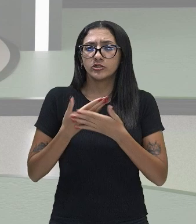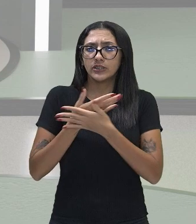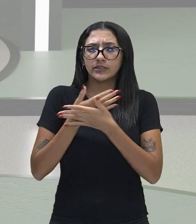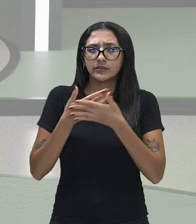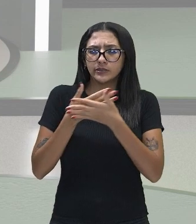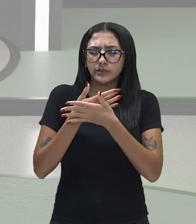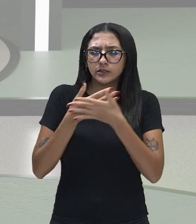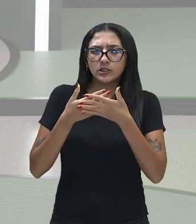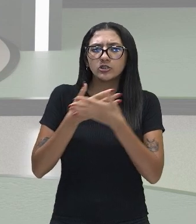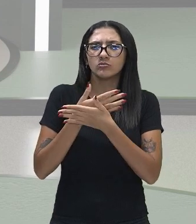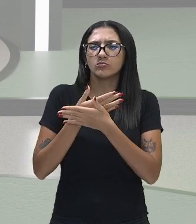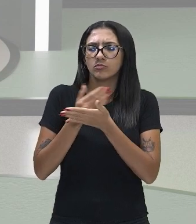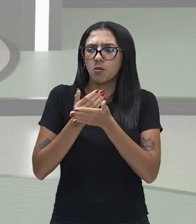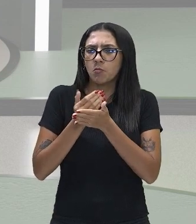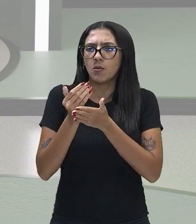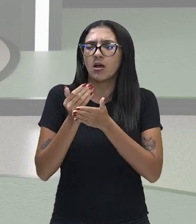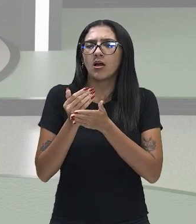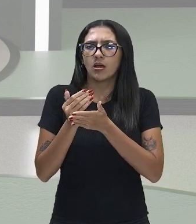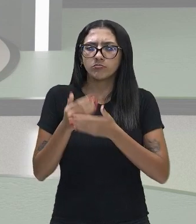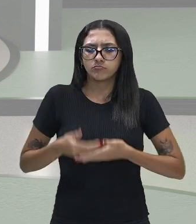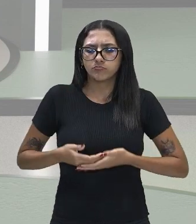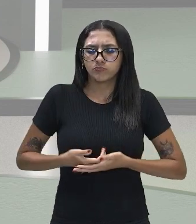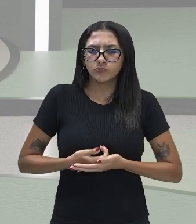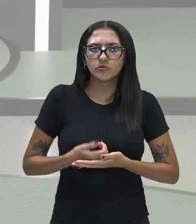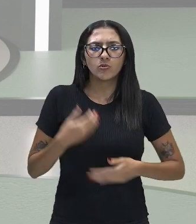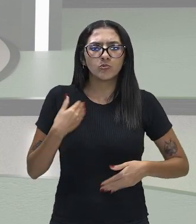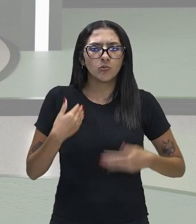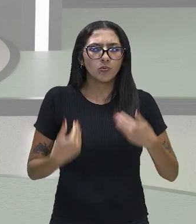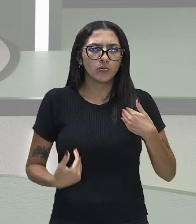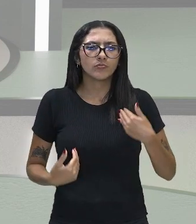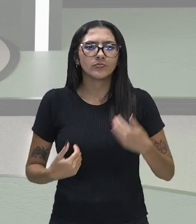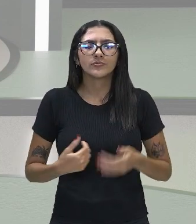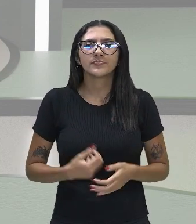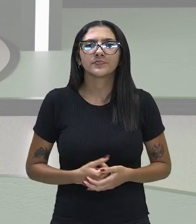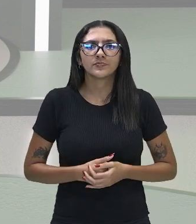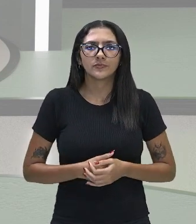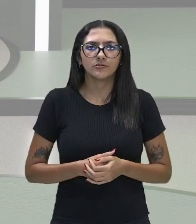né? Os tecidos que vão compor o nosso corpo e,